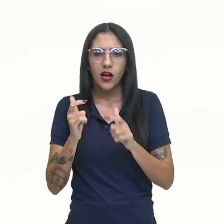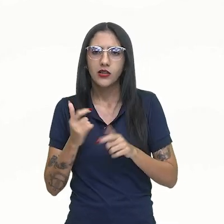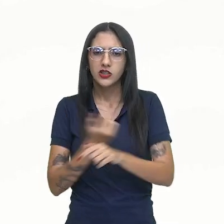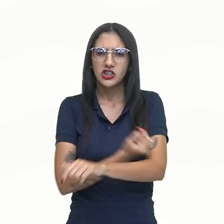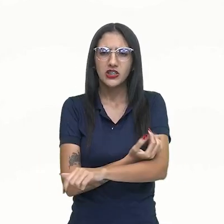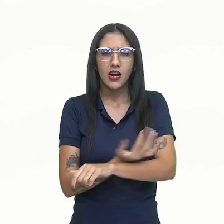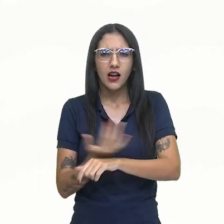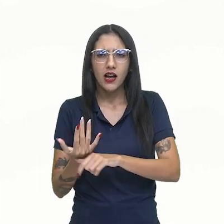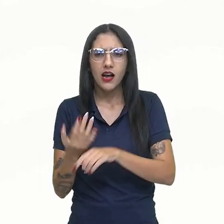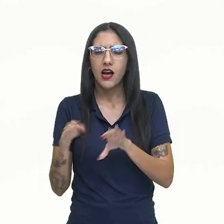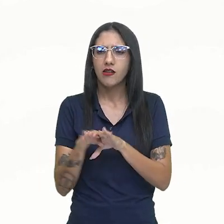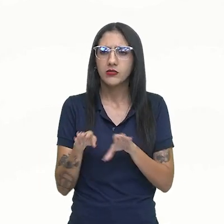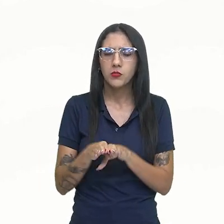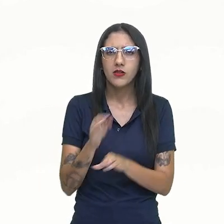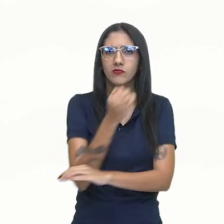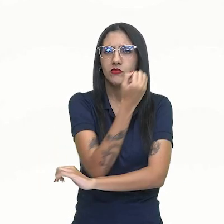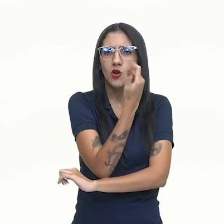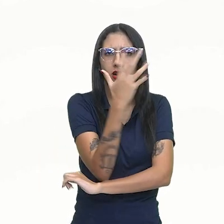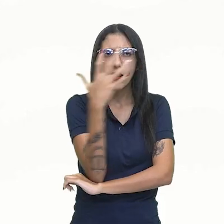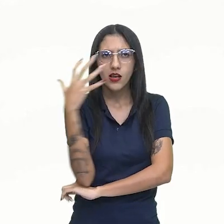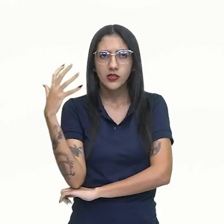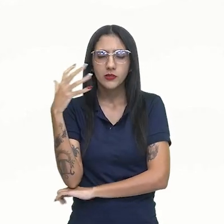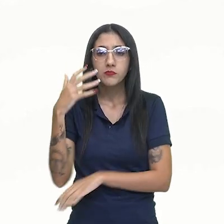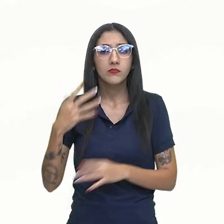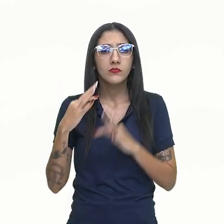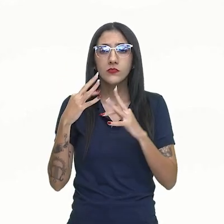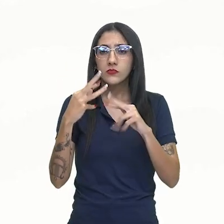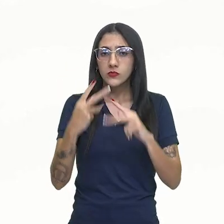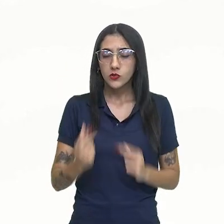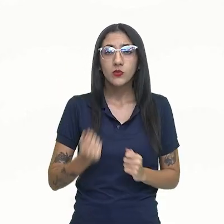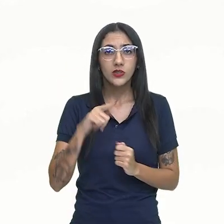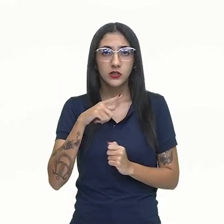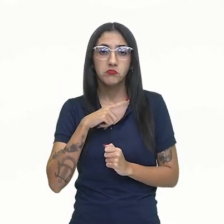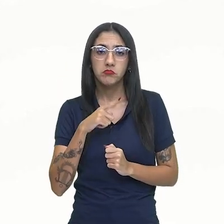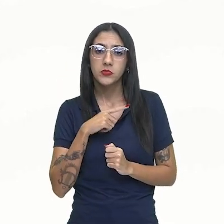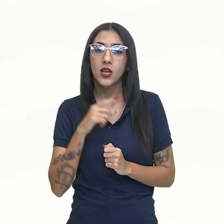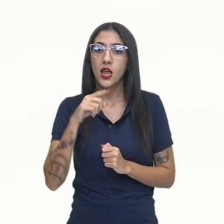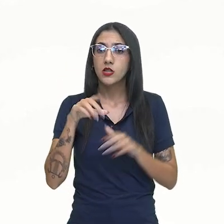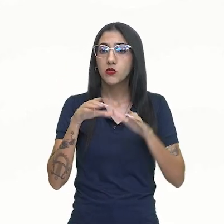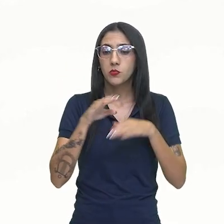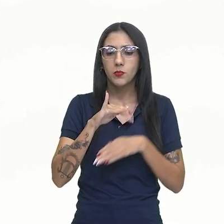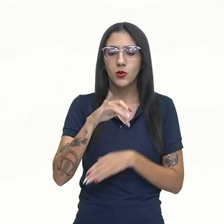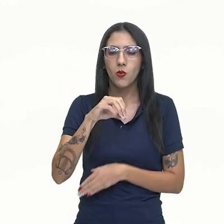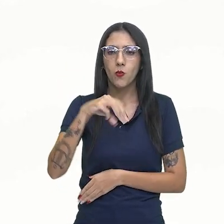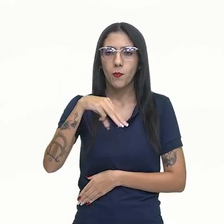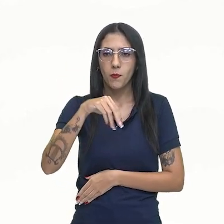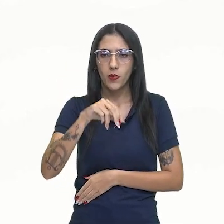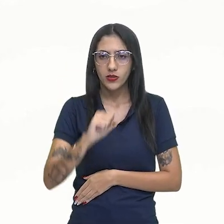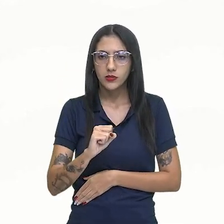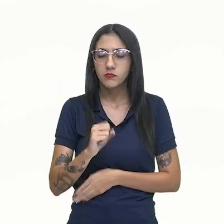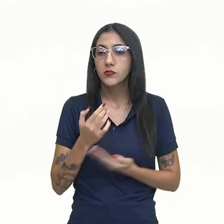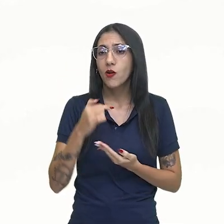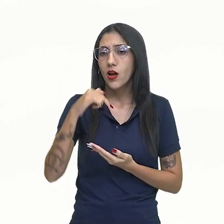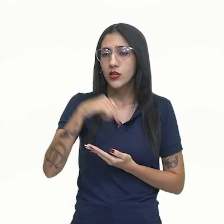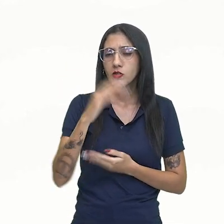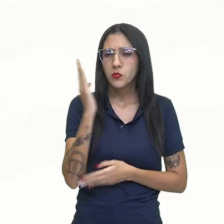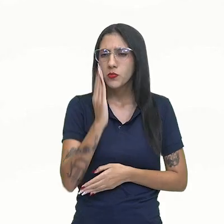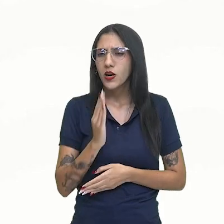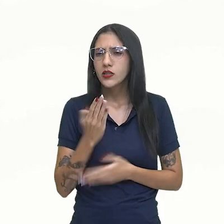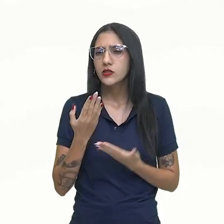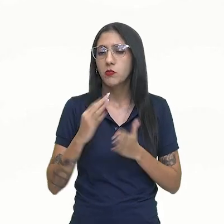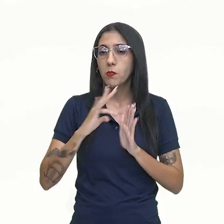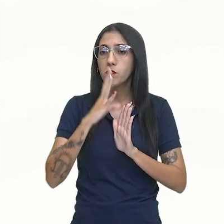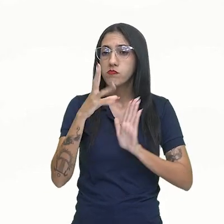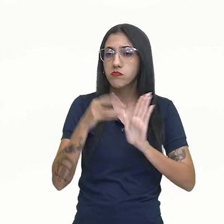campos, os ambientes de florestas, todos esses vão formar os biomas. E no Brasil, nós temos o bioma Amazônia,